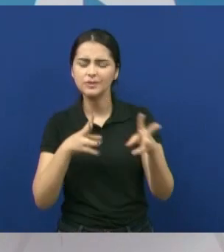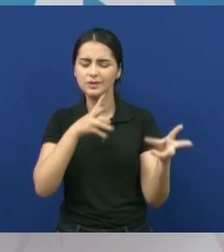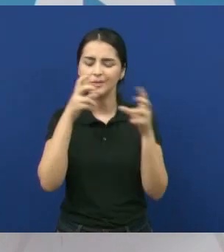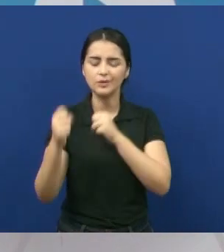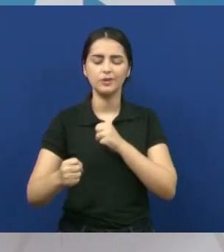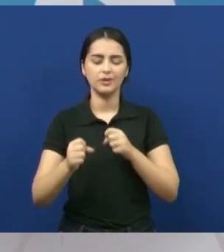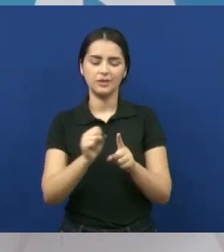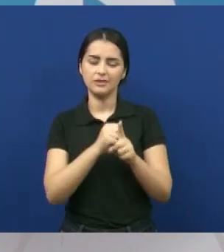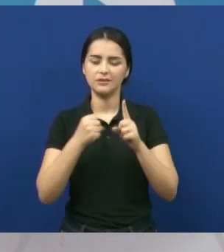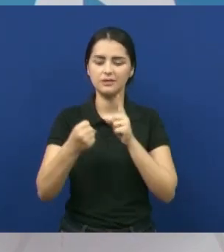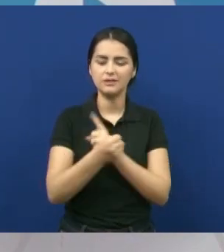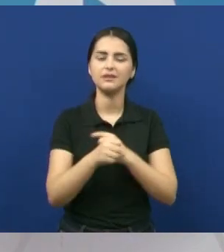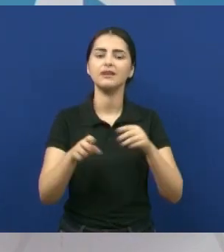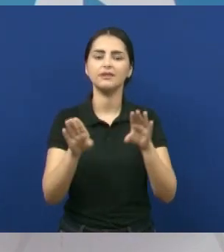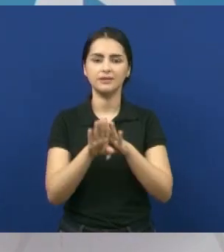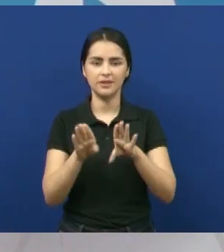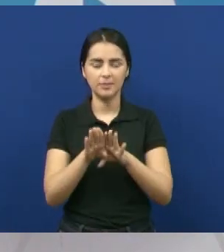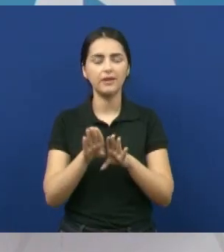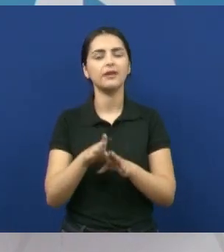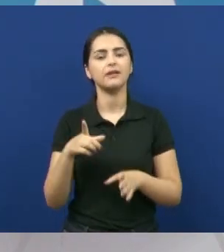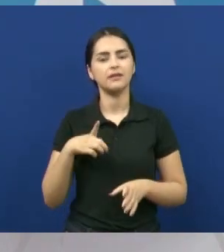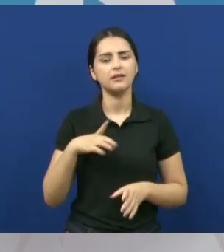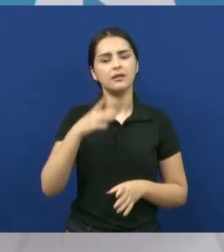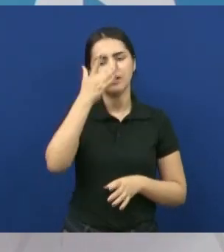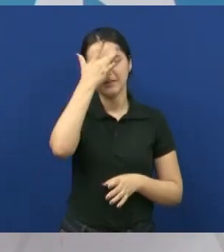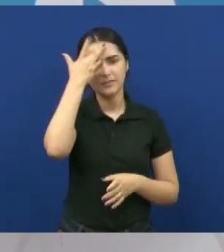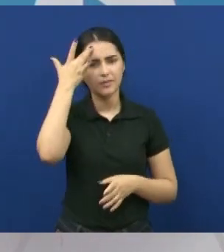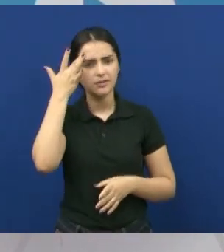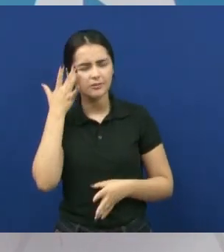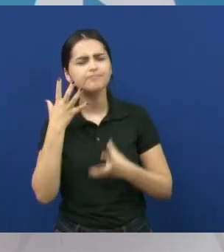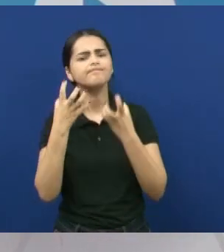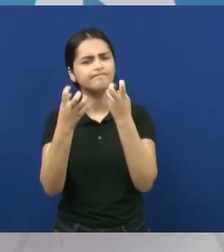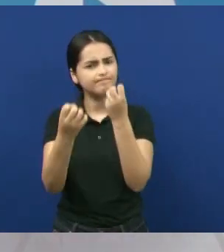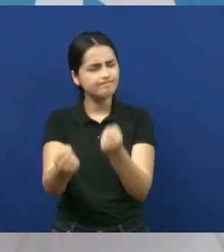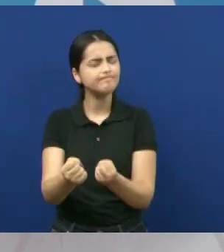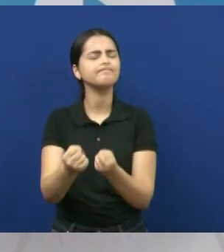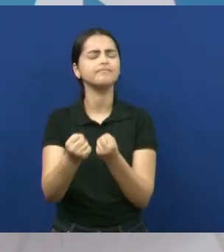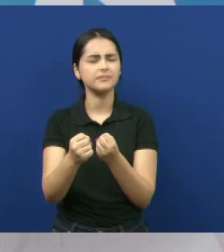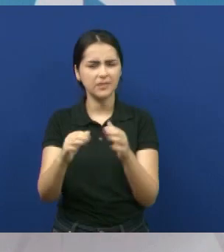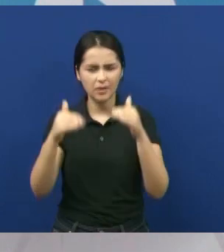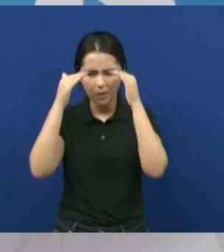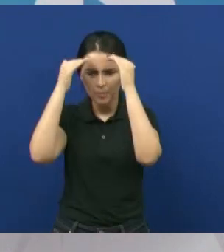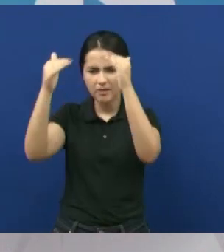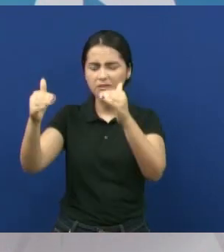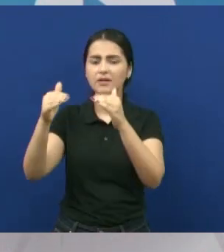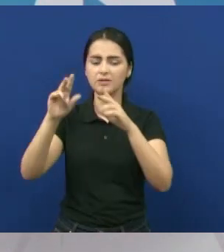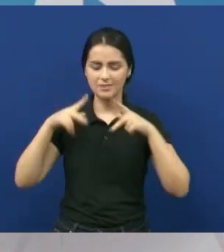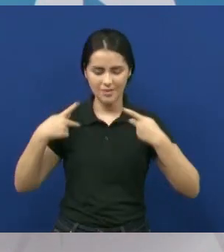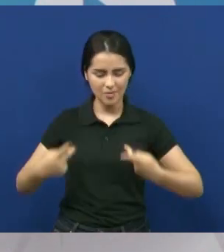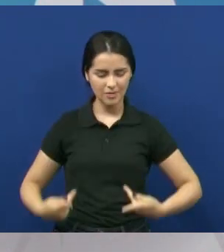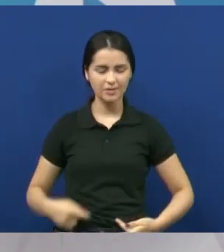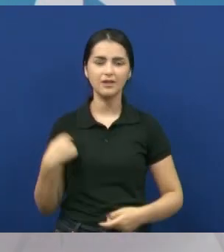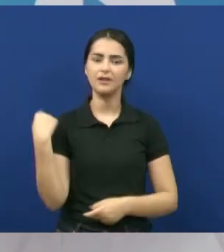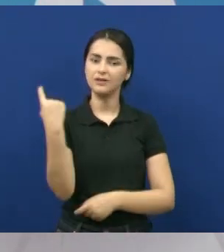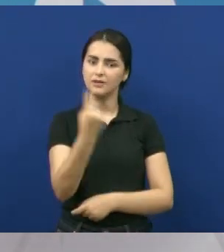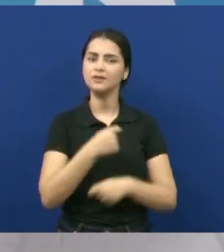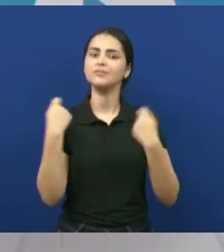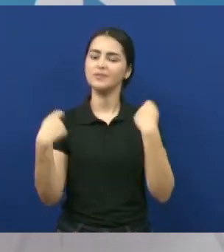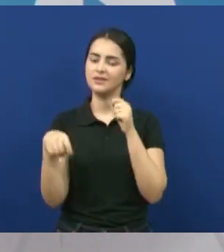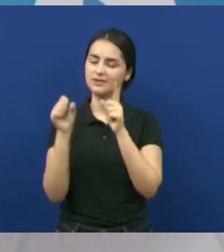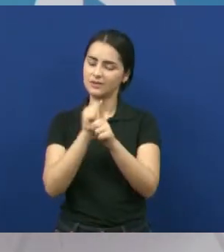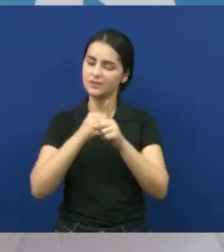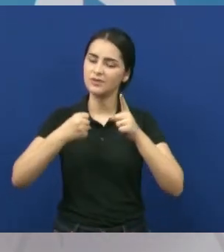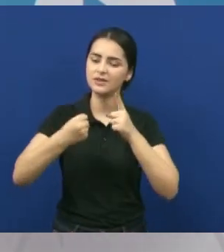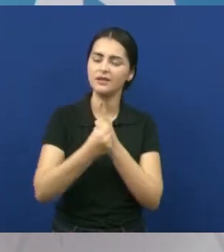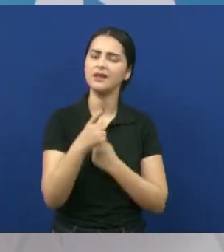social, mas também temos aqueles que concordam que a humanidade precisa, enquanto sociedade, ter